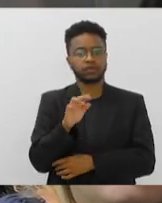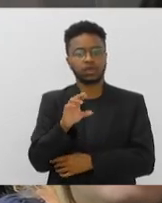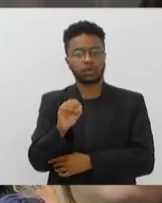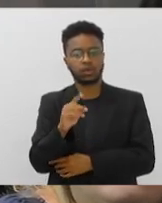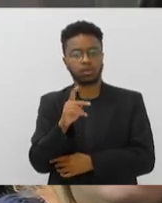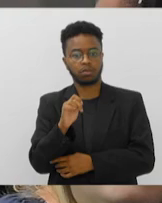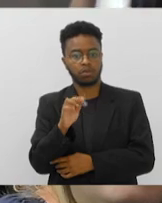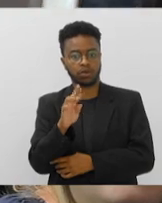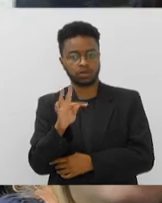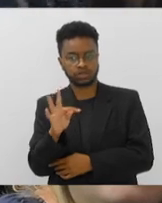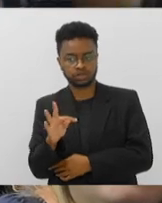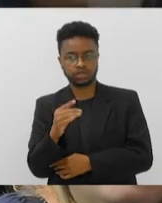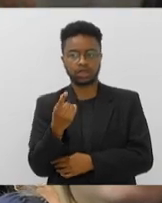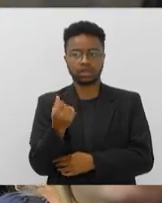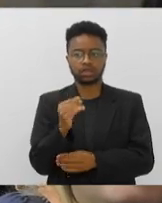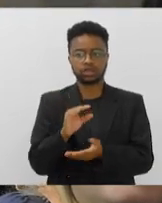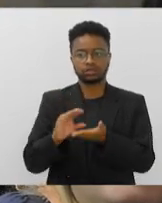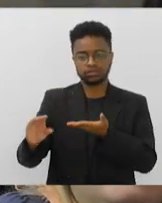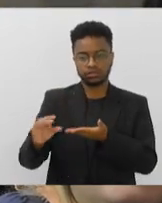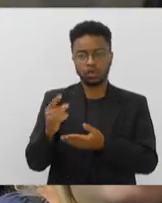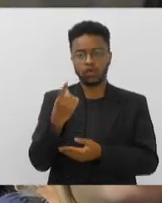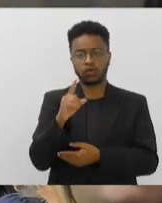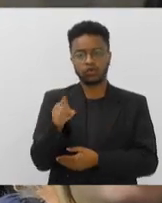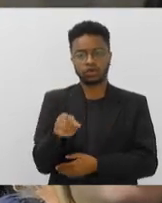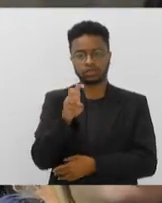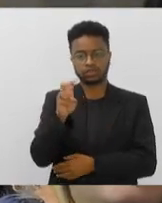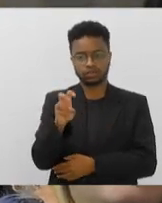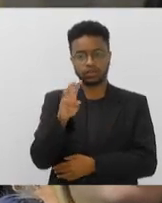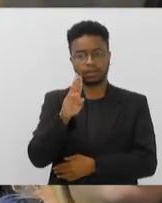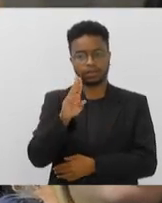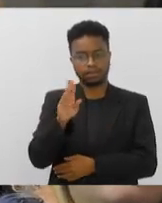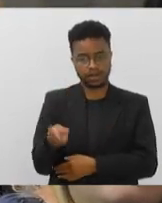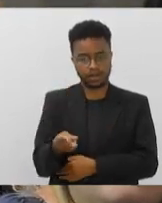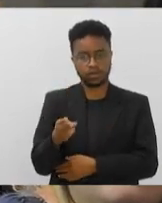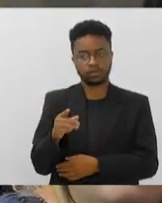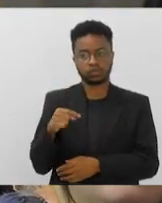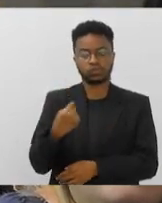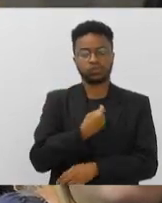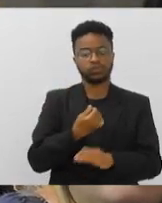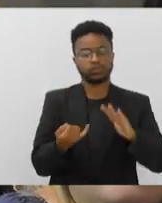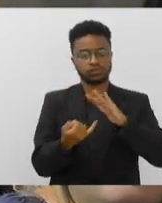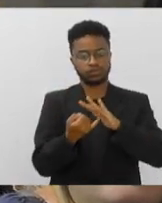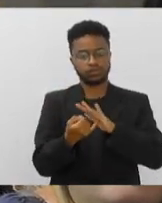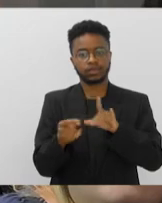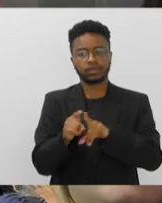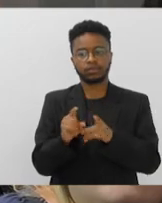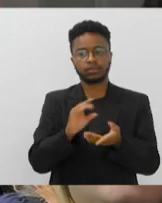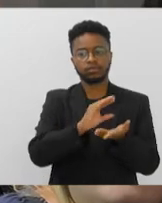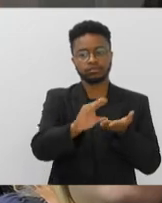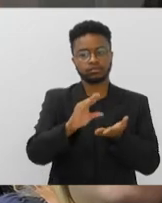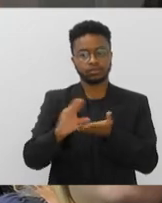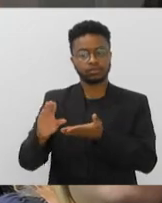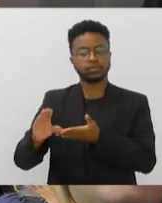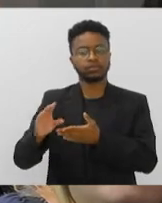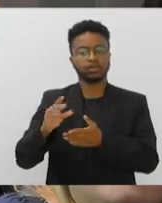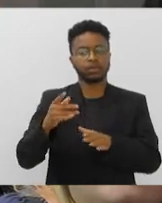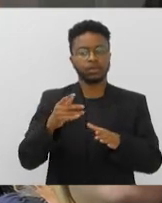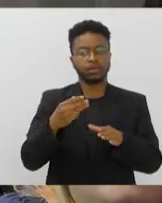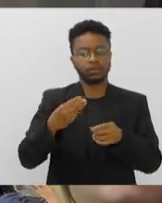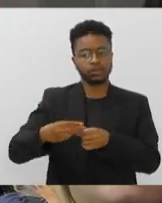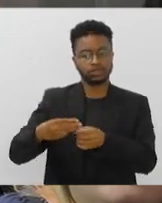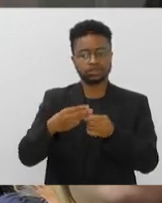o recurso de 1,5 milhão e para nossa instituição para dentro do Fundo Municipal eh chamar as outras instituições chamar